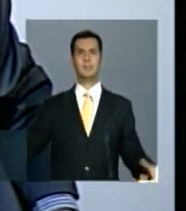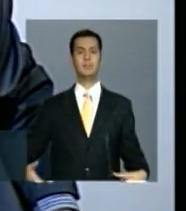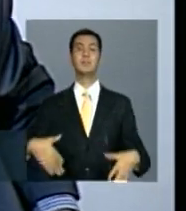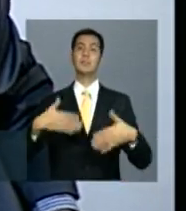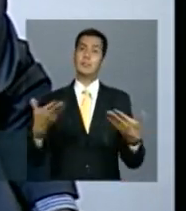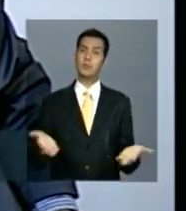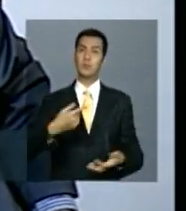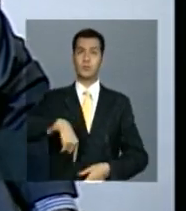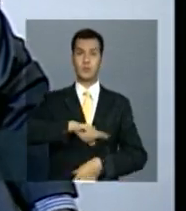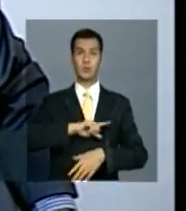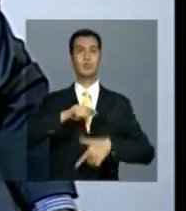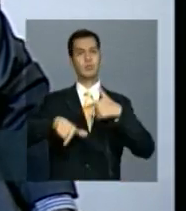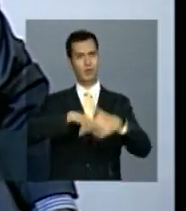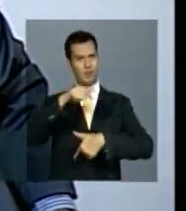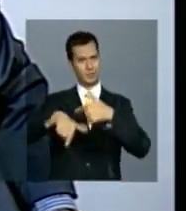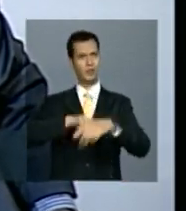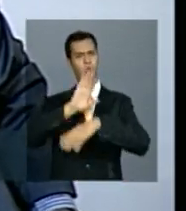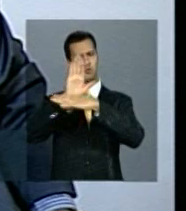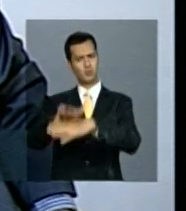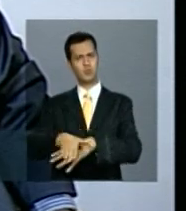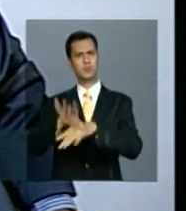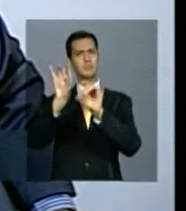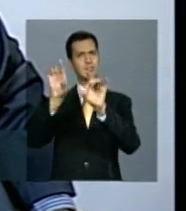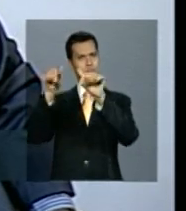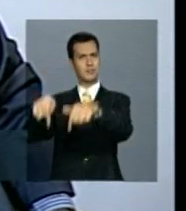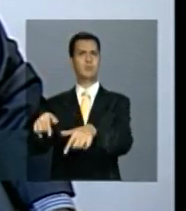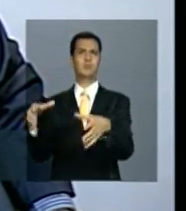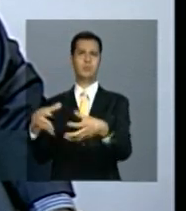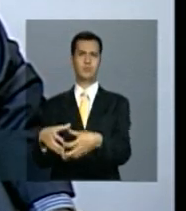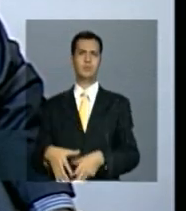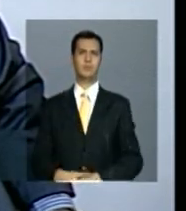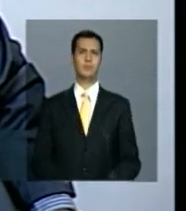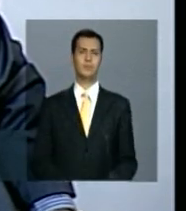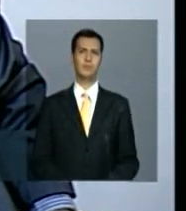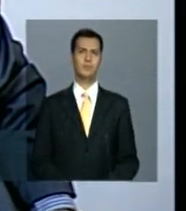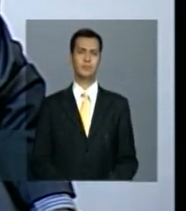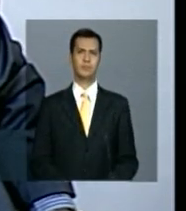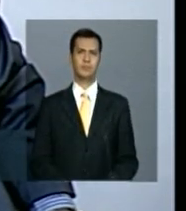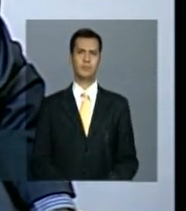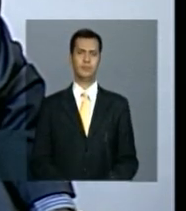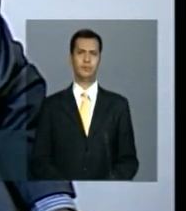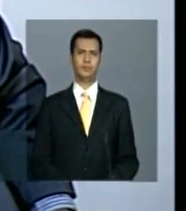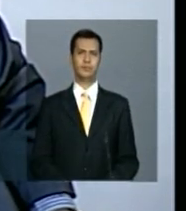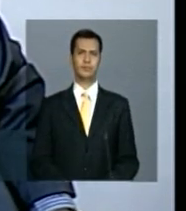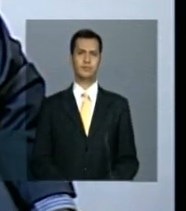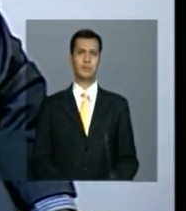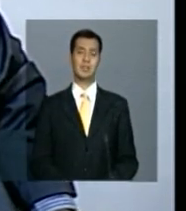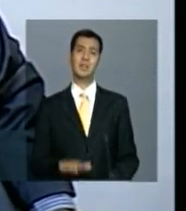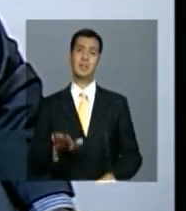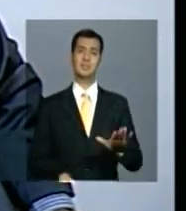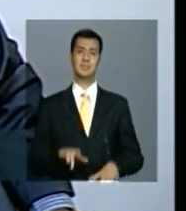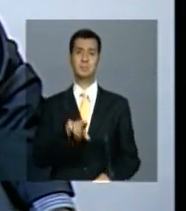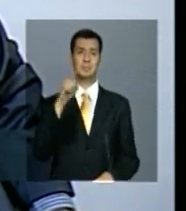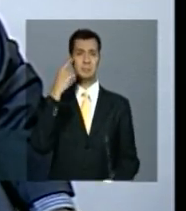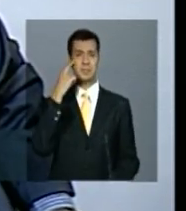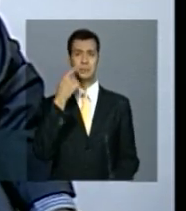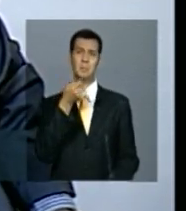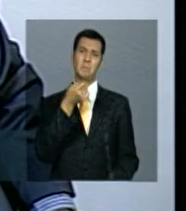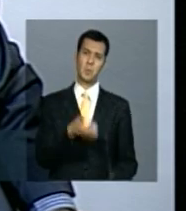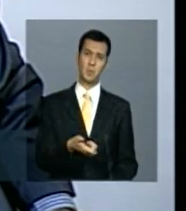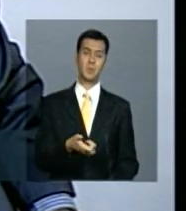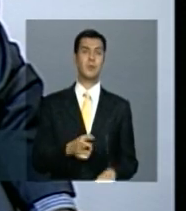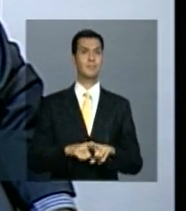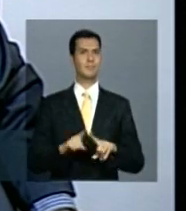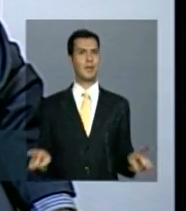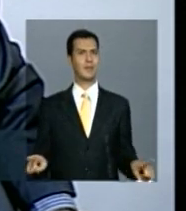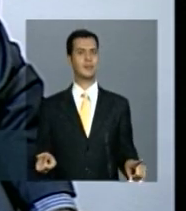específicas voltadas a esse público no caso Pode parecer eh pouco mas vocês não imaginam